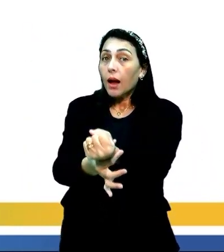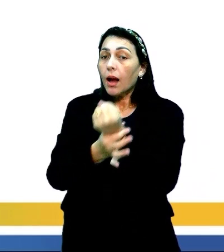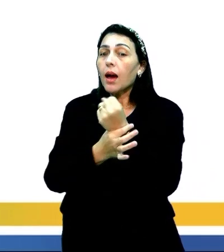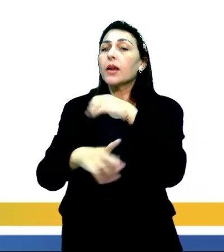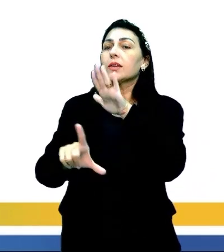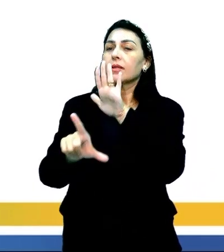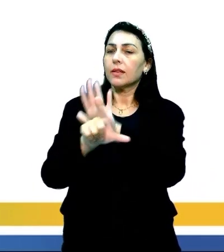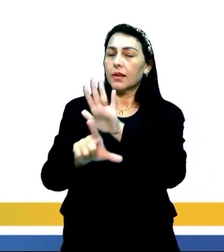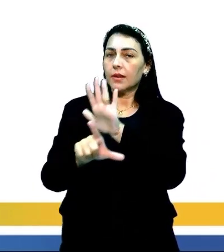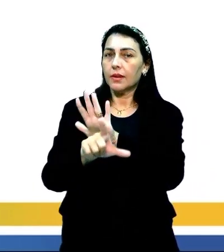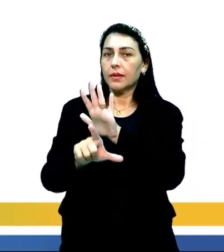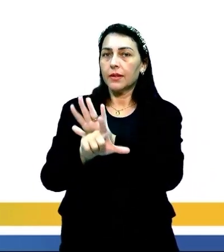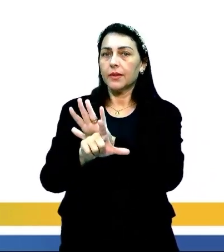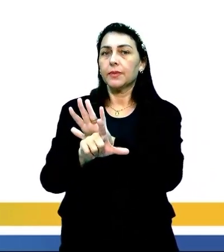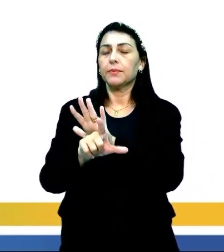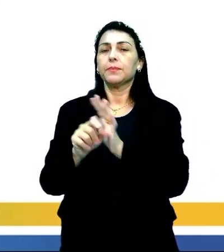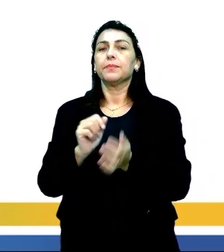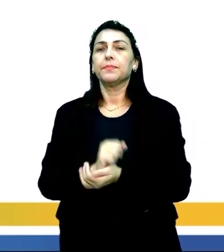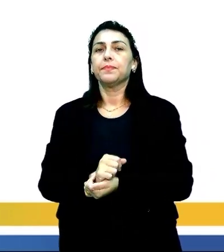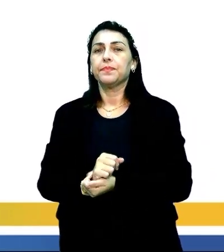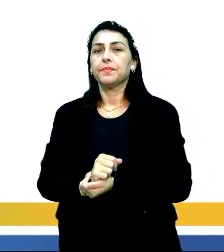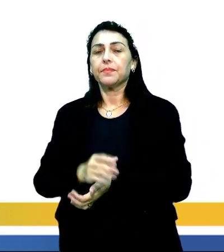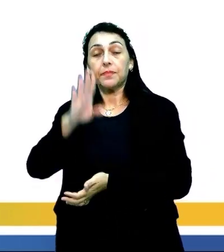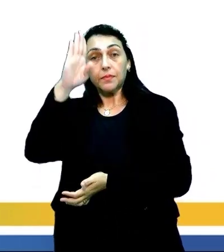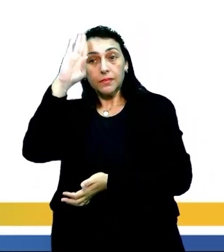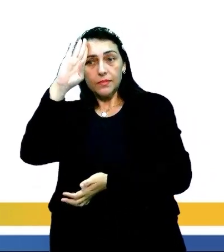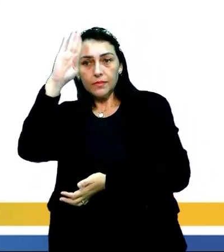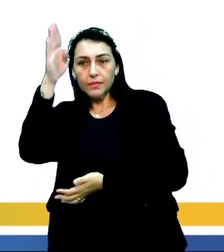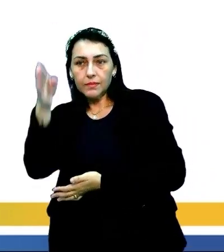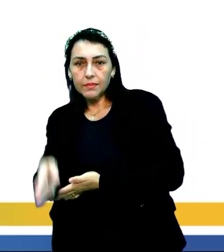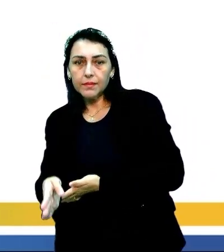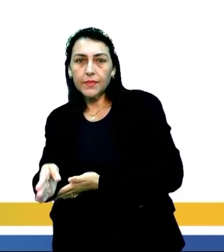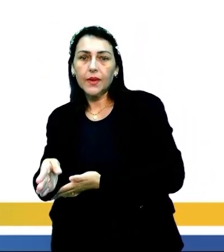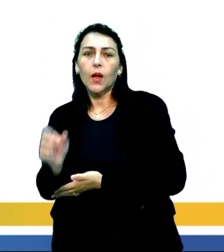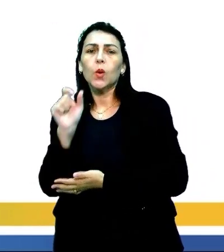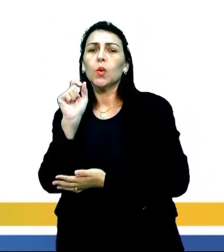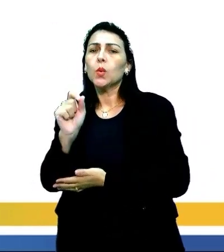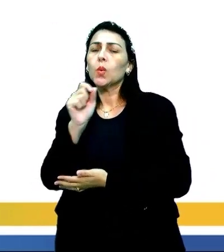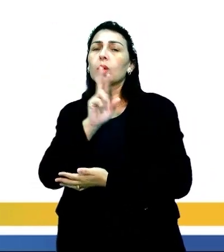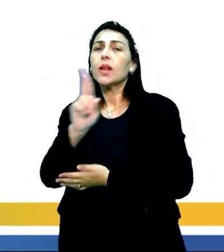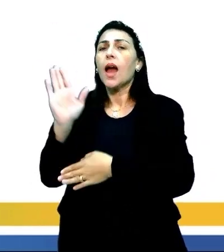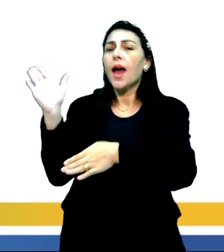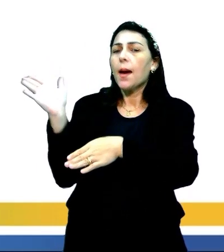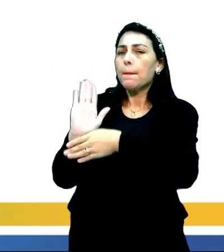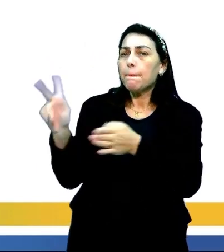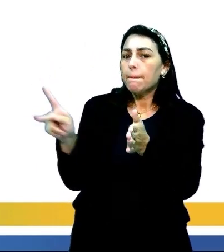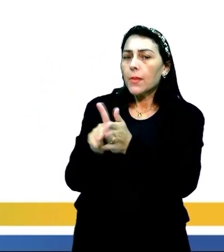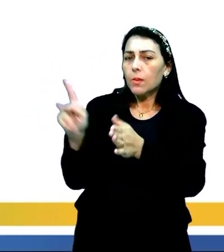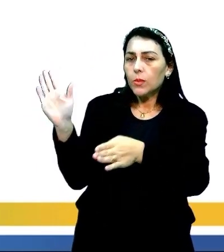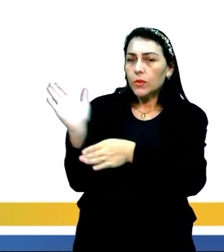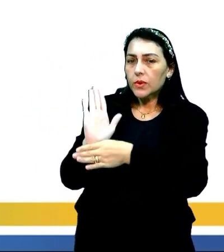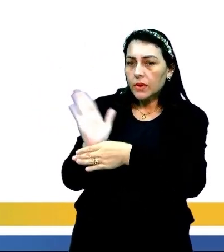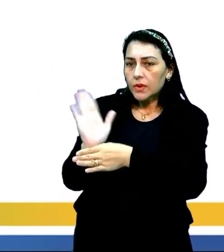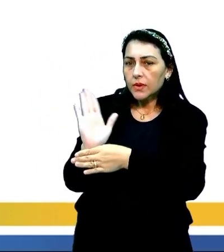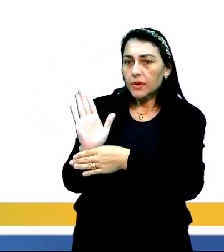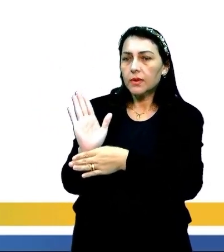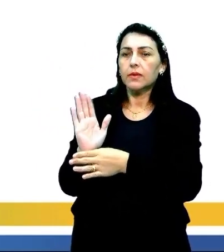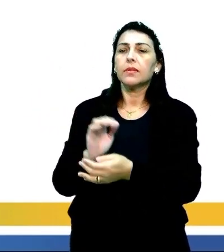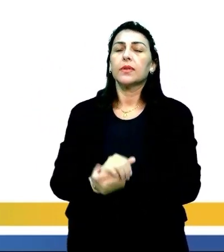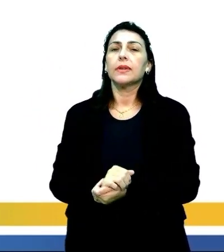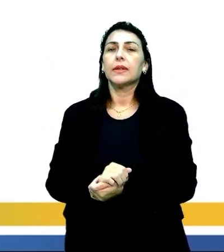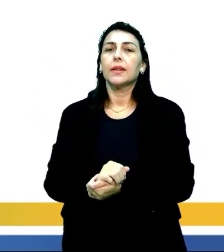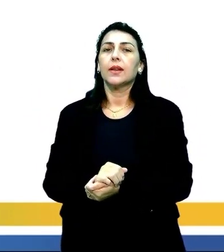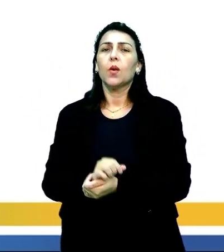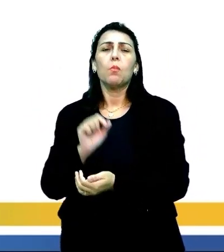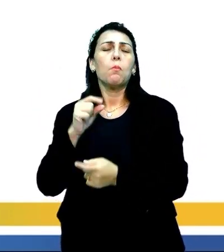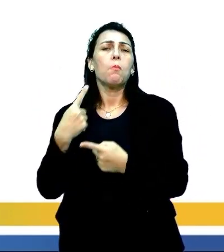atual realidade brasileira, não há o cumprimento dessa garantia, principalmente no que diz